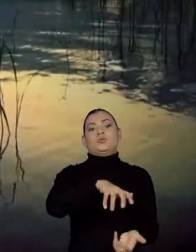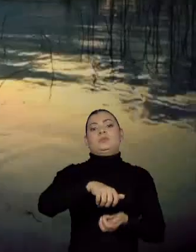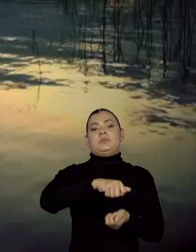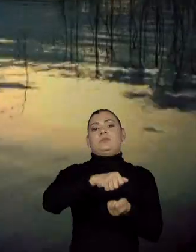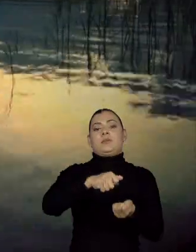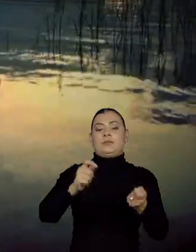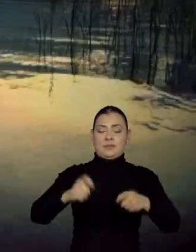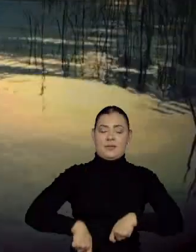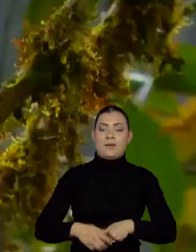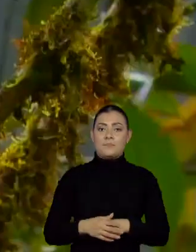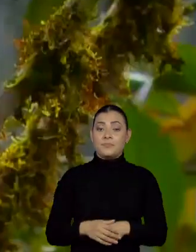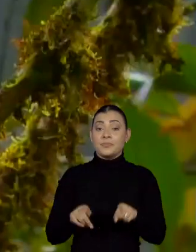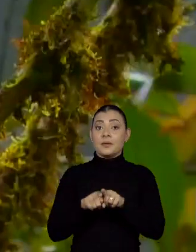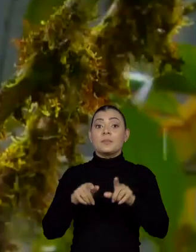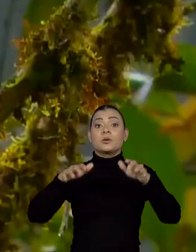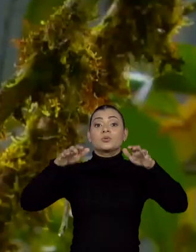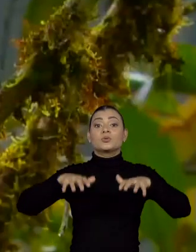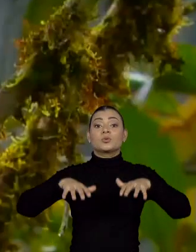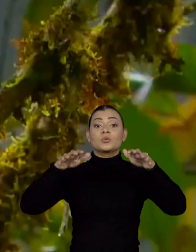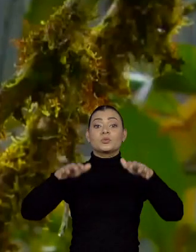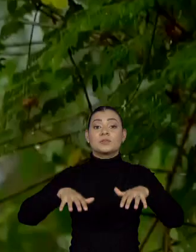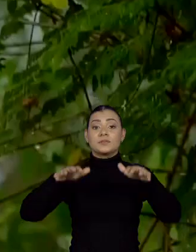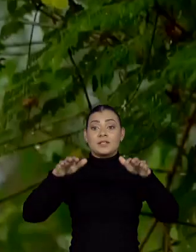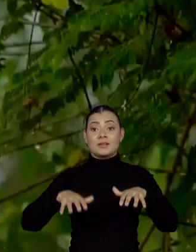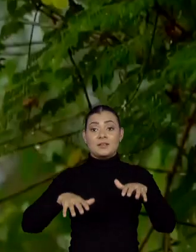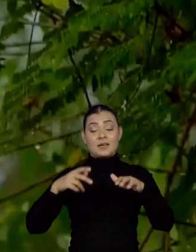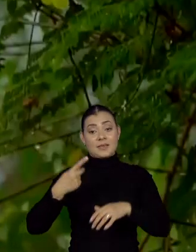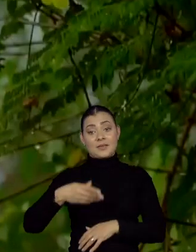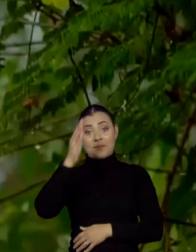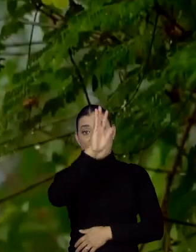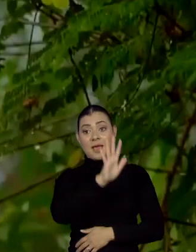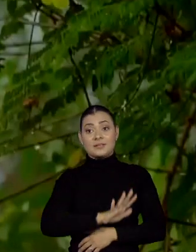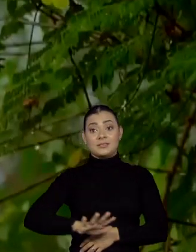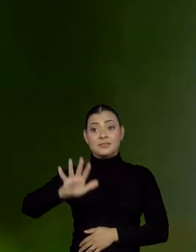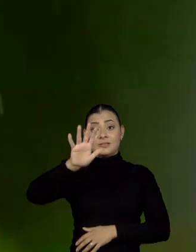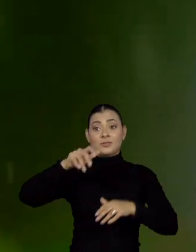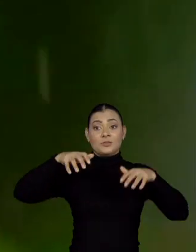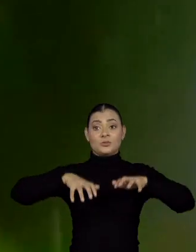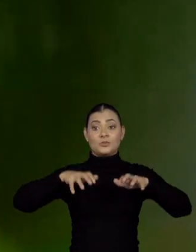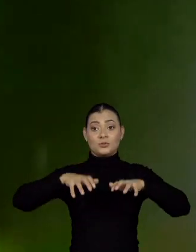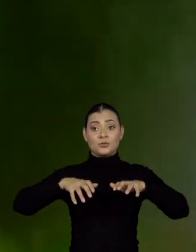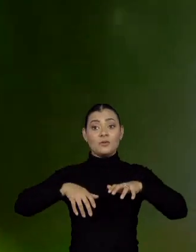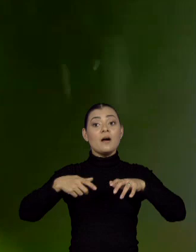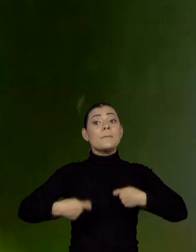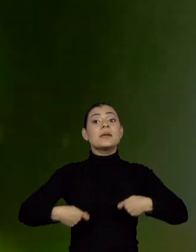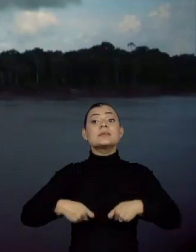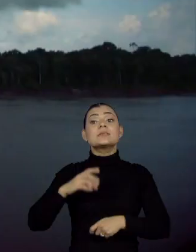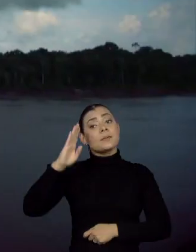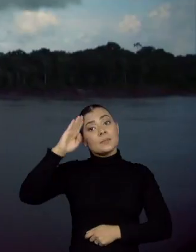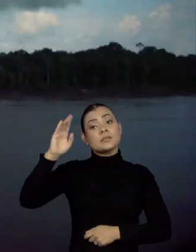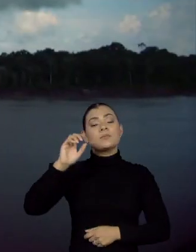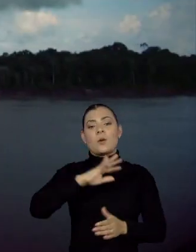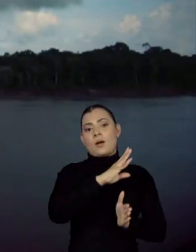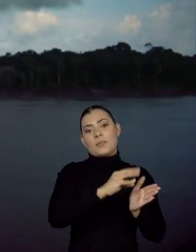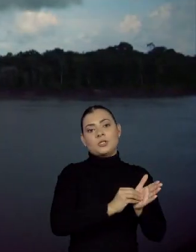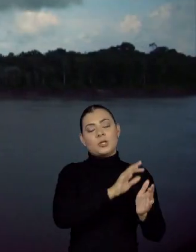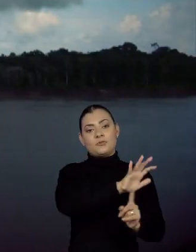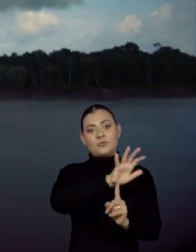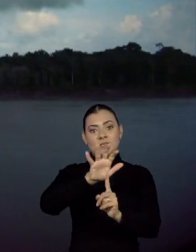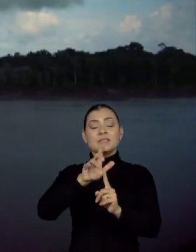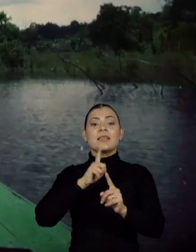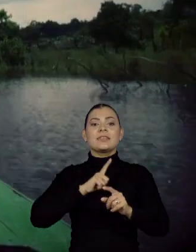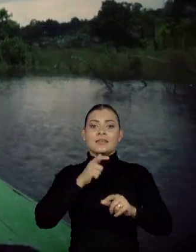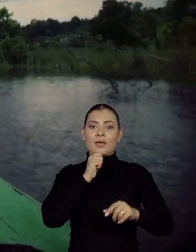região. A chuva que nós temos praticamente em todo o país depende fundamentalmente da Amazônia. As